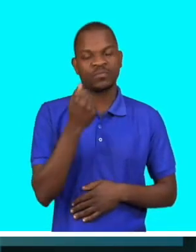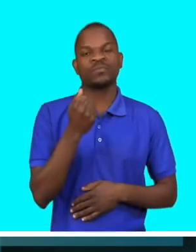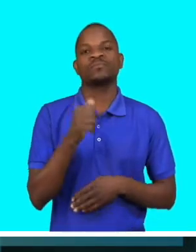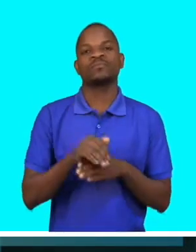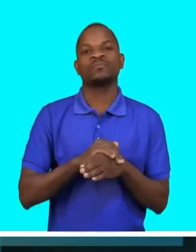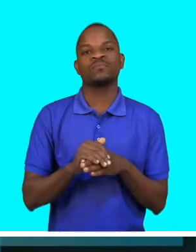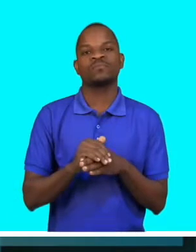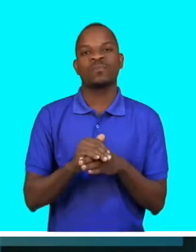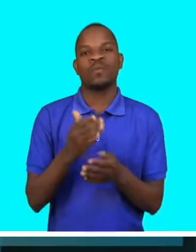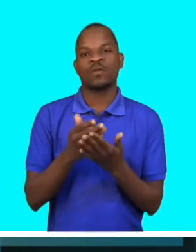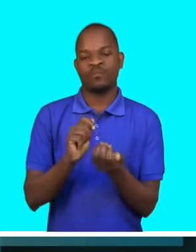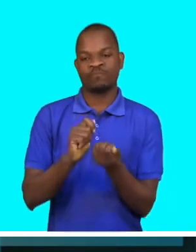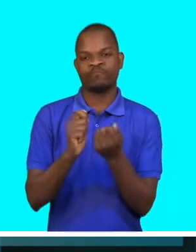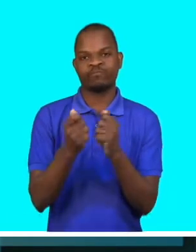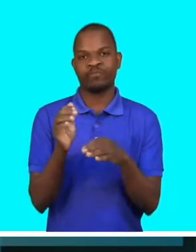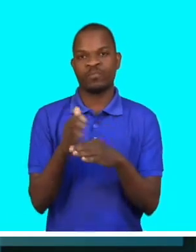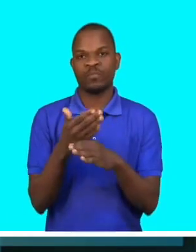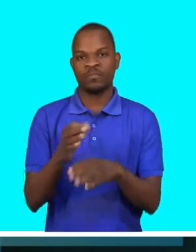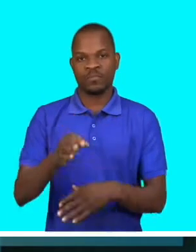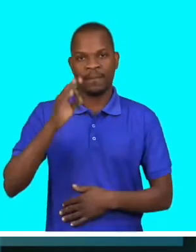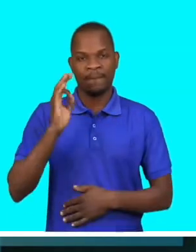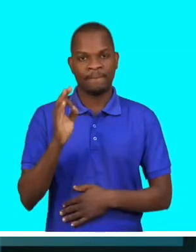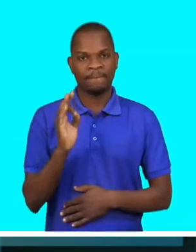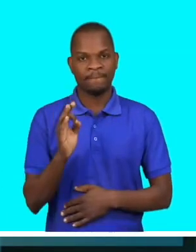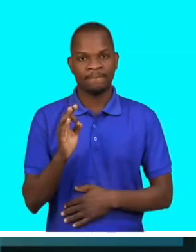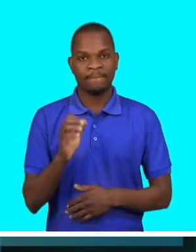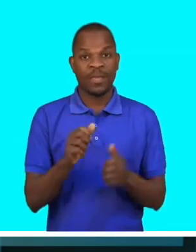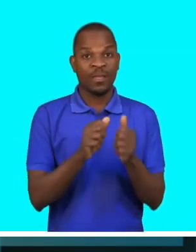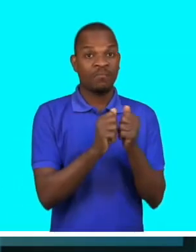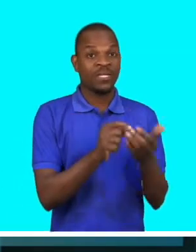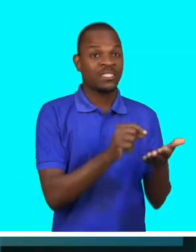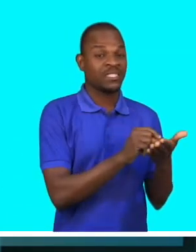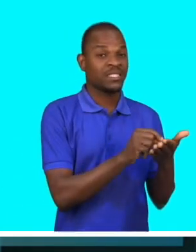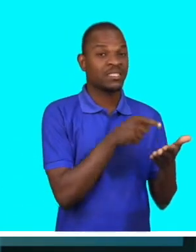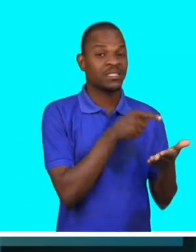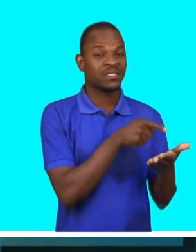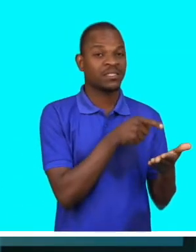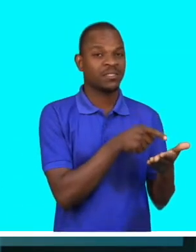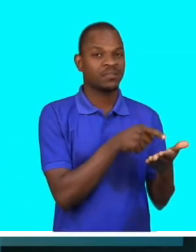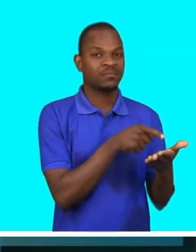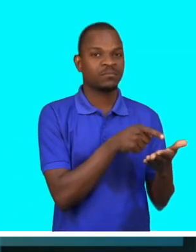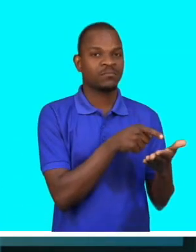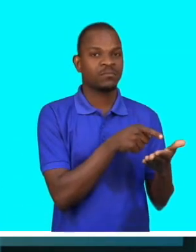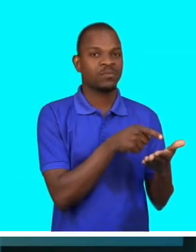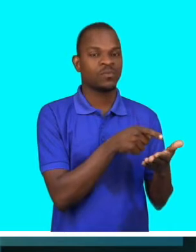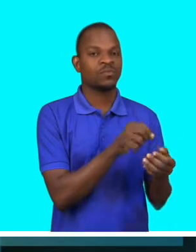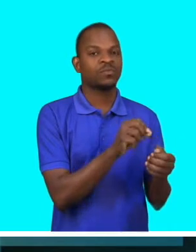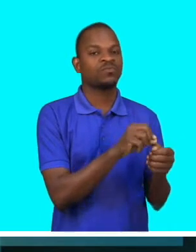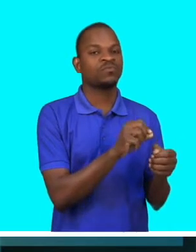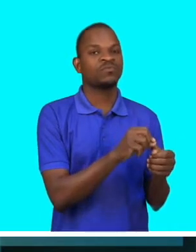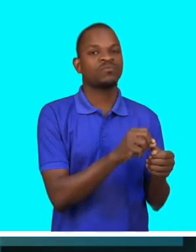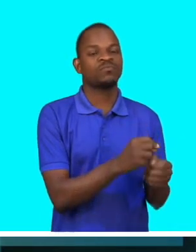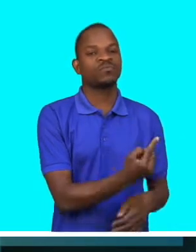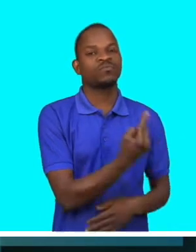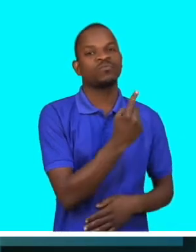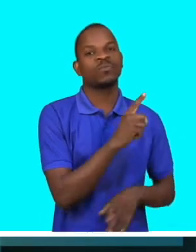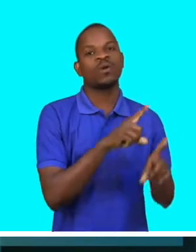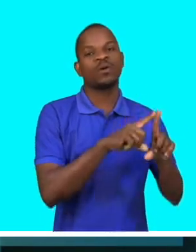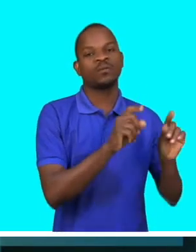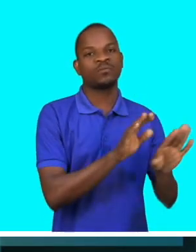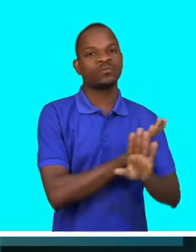para encontrar um efeito que se pretende. Agora, caneta é só se faz uso da